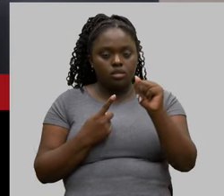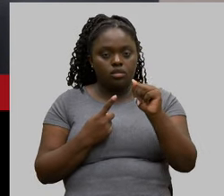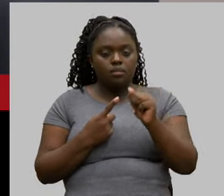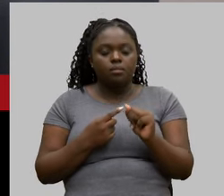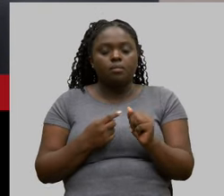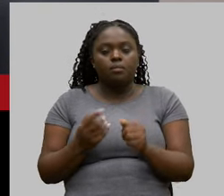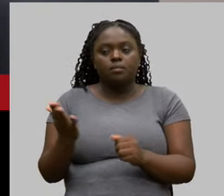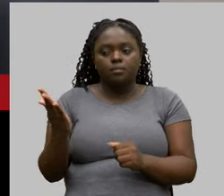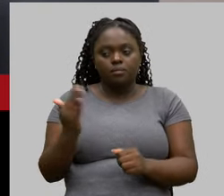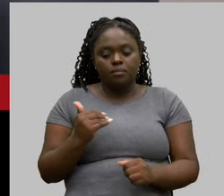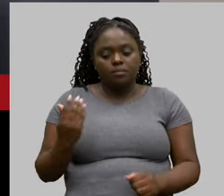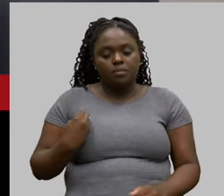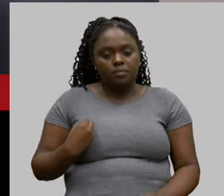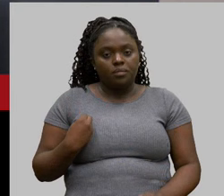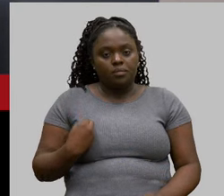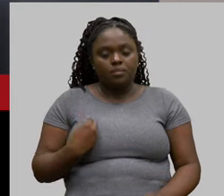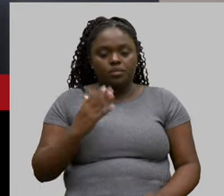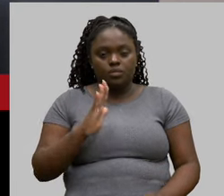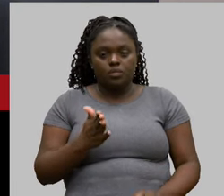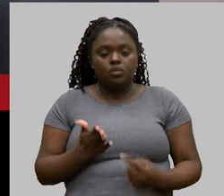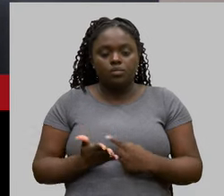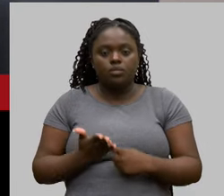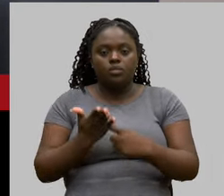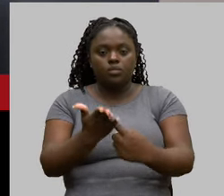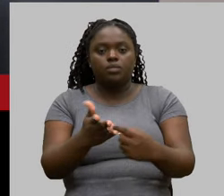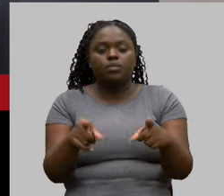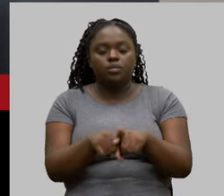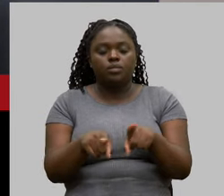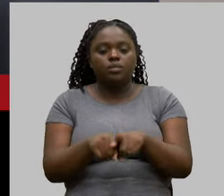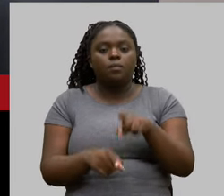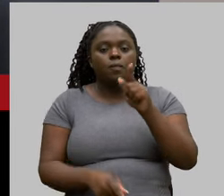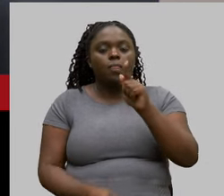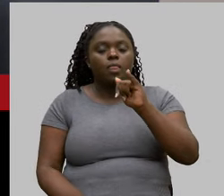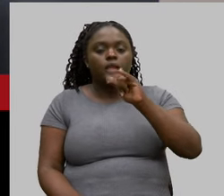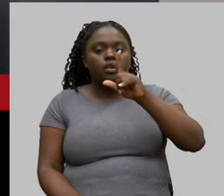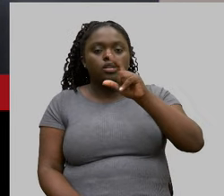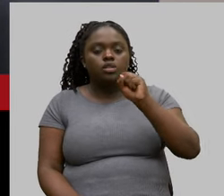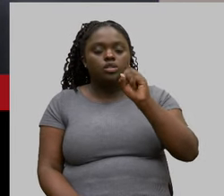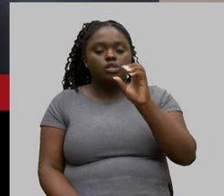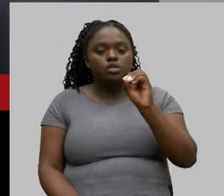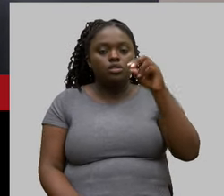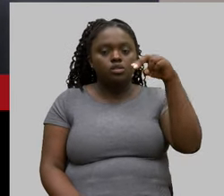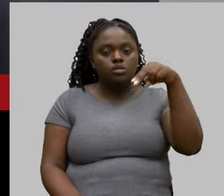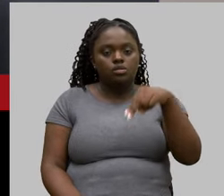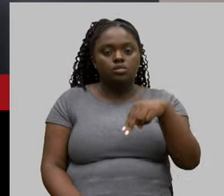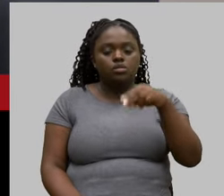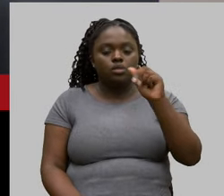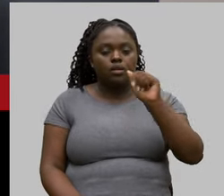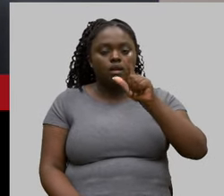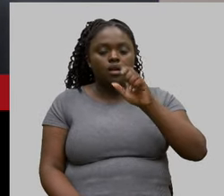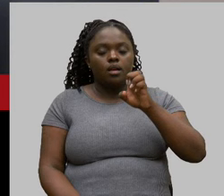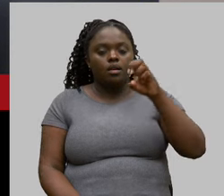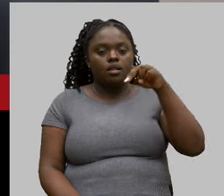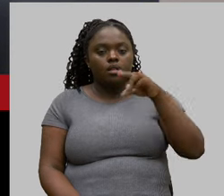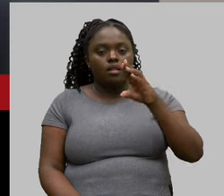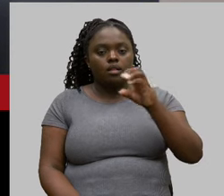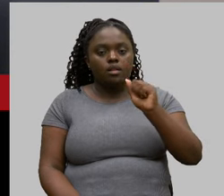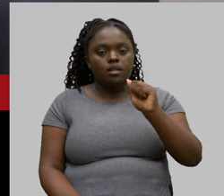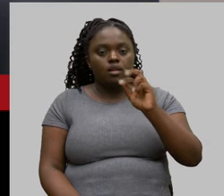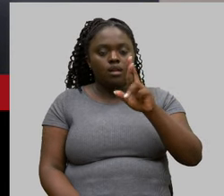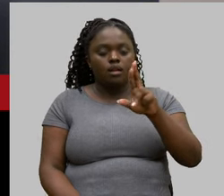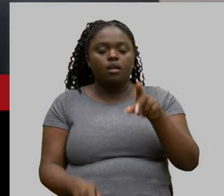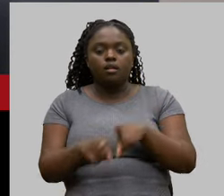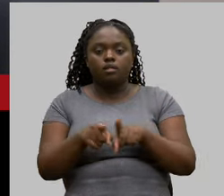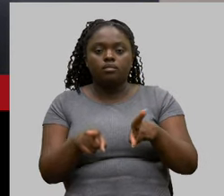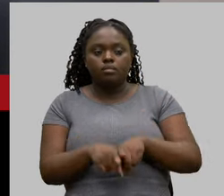compareça e já convidamos também Gilson Alencar dos Santos também está